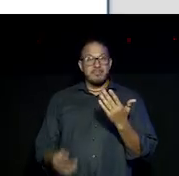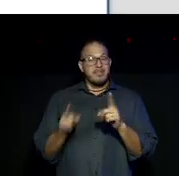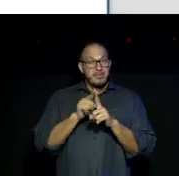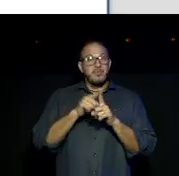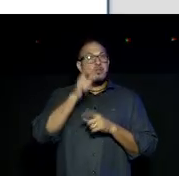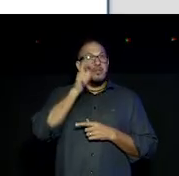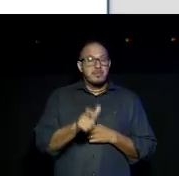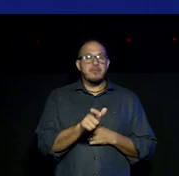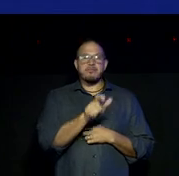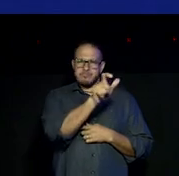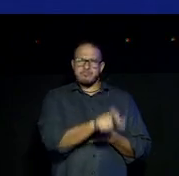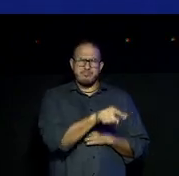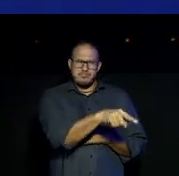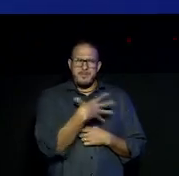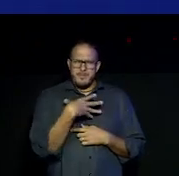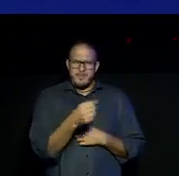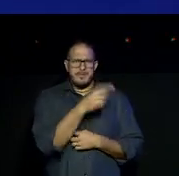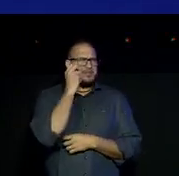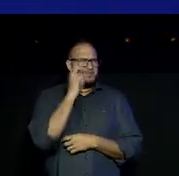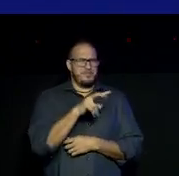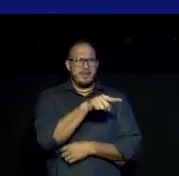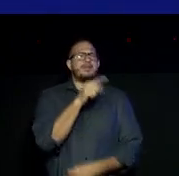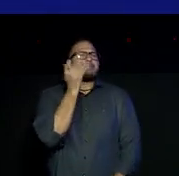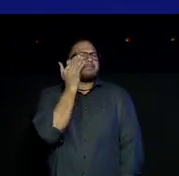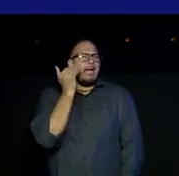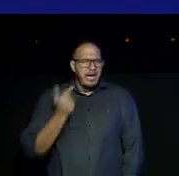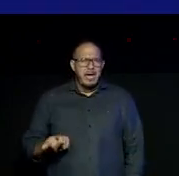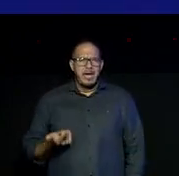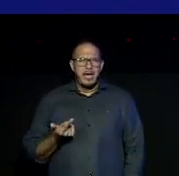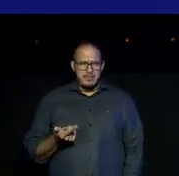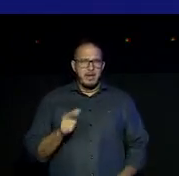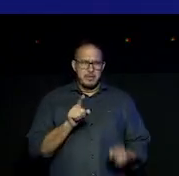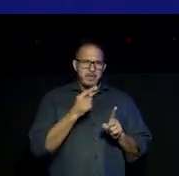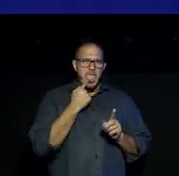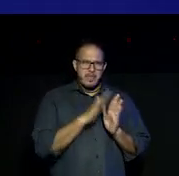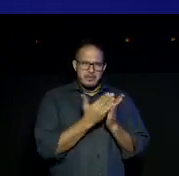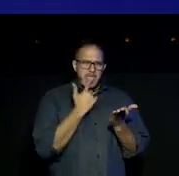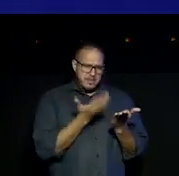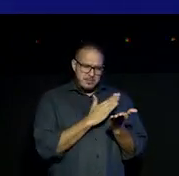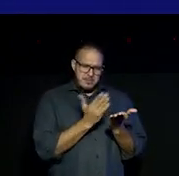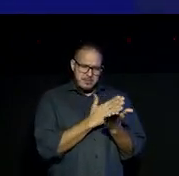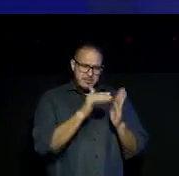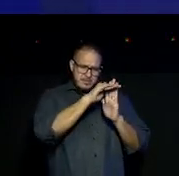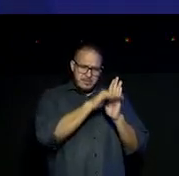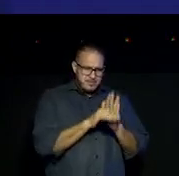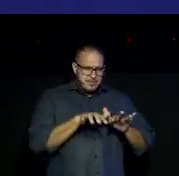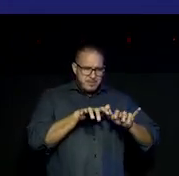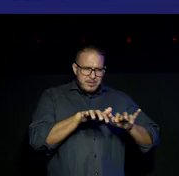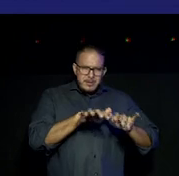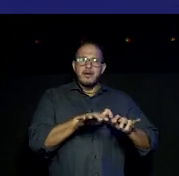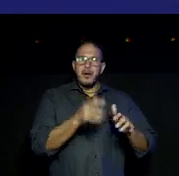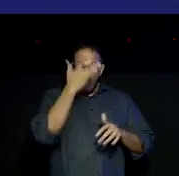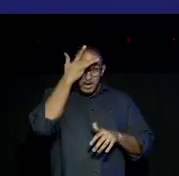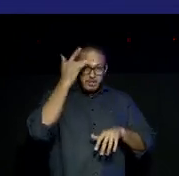tutorial. Pô, o menino não é bobo, seu filho deve ser super esperto. Eu vi um bendito tutorial no joguinho. O que é isso? Foi o